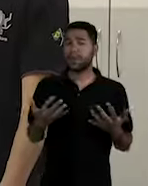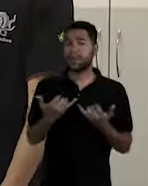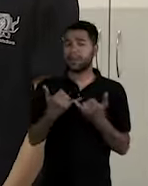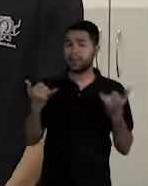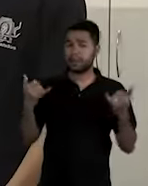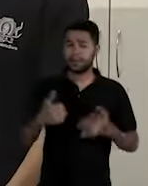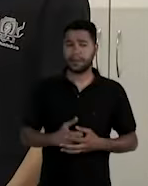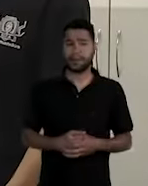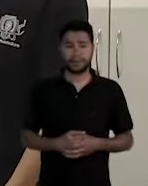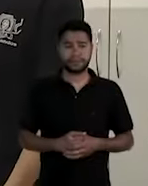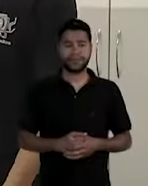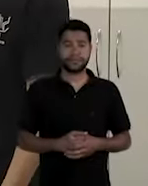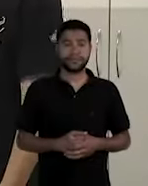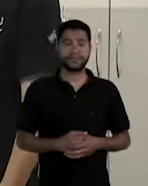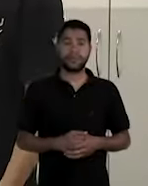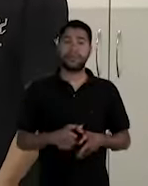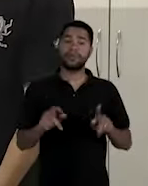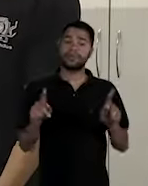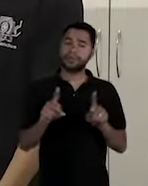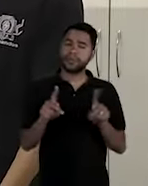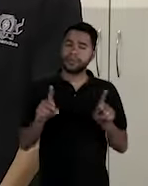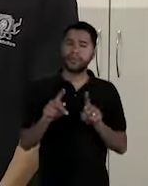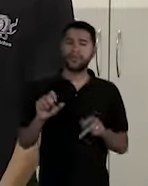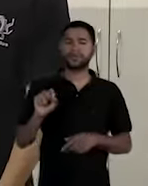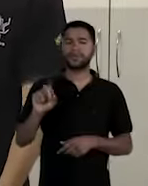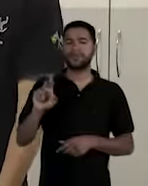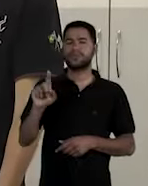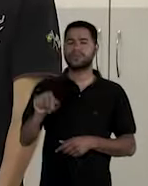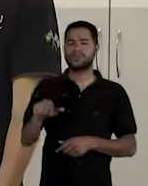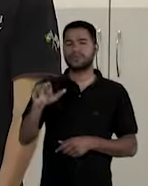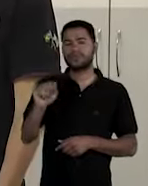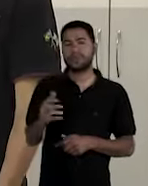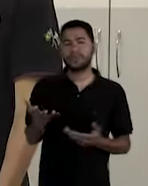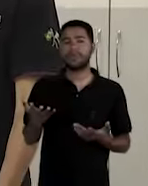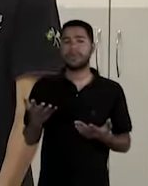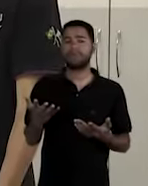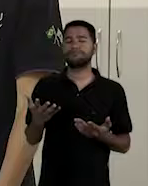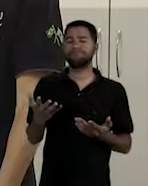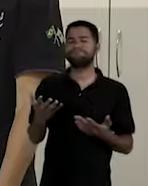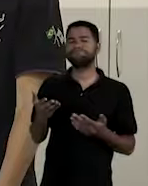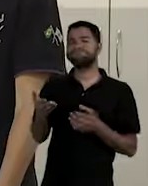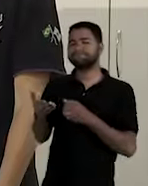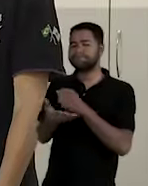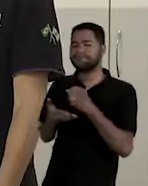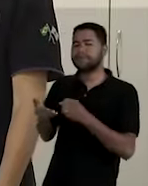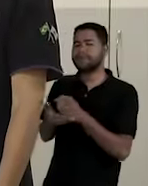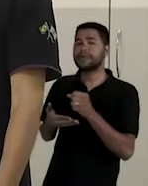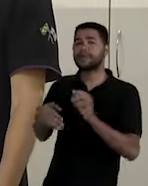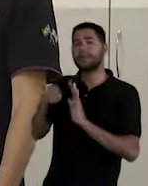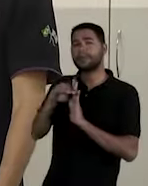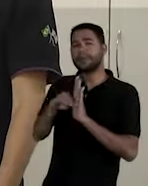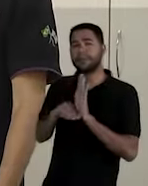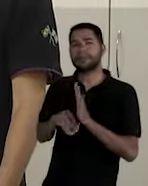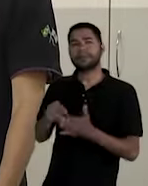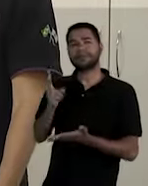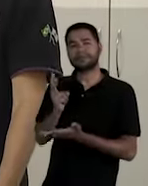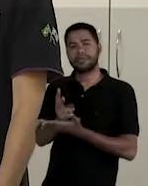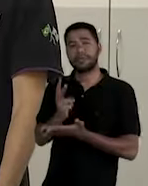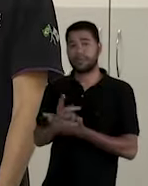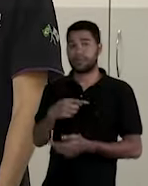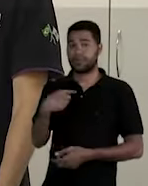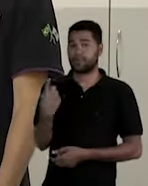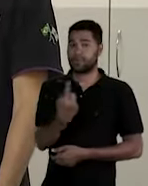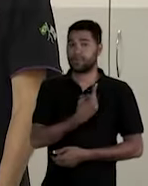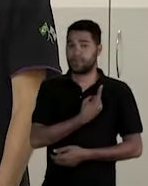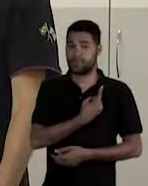elétrico? Professora Suzana, o motor elétrico ele é baseado num princípio que toda vez que nós